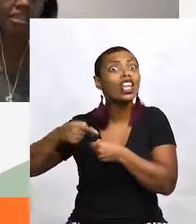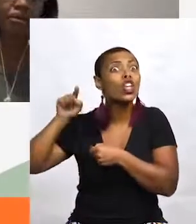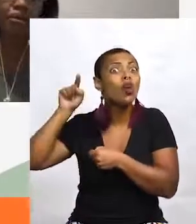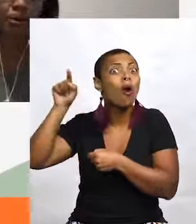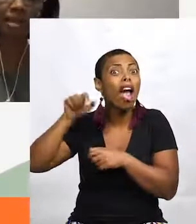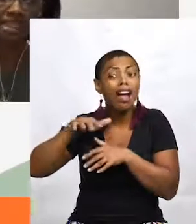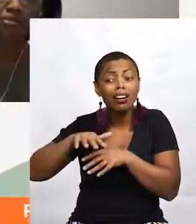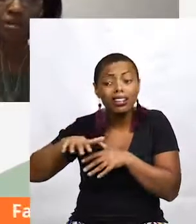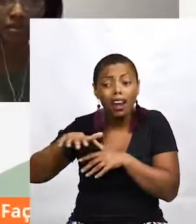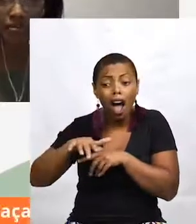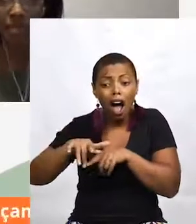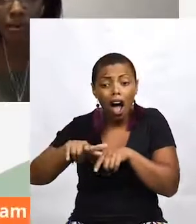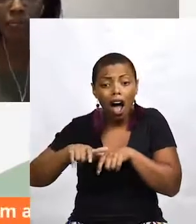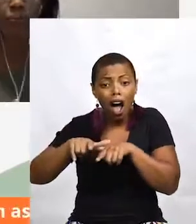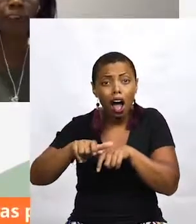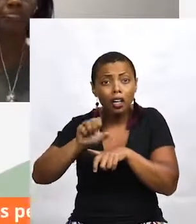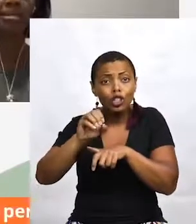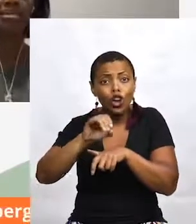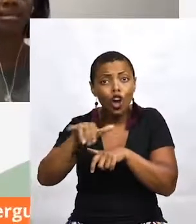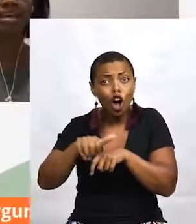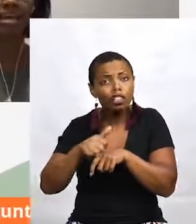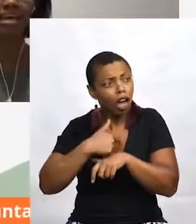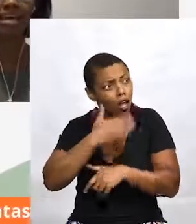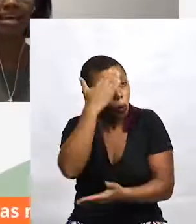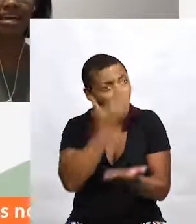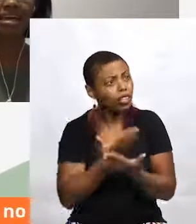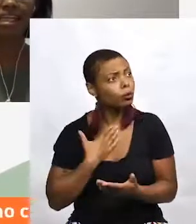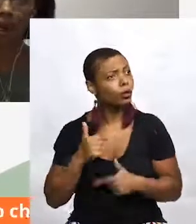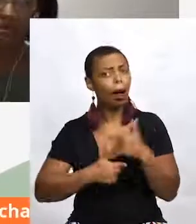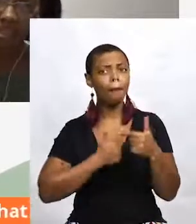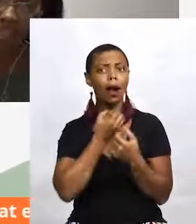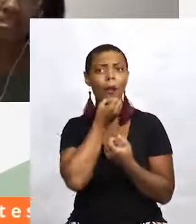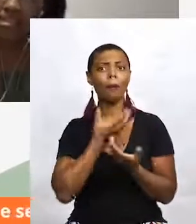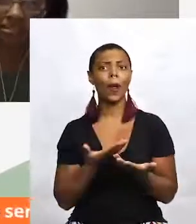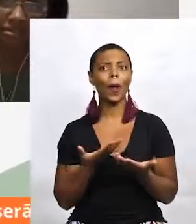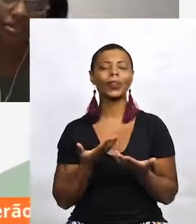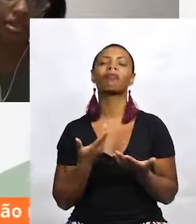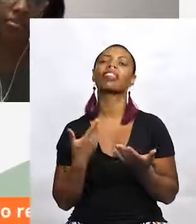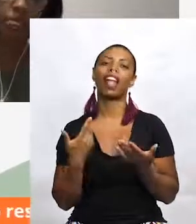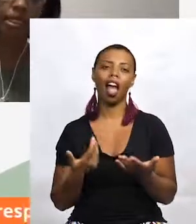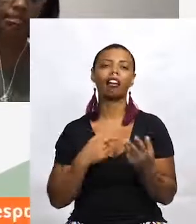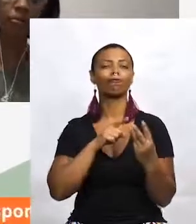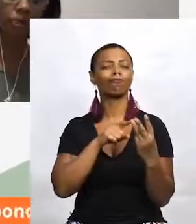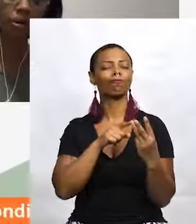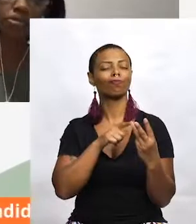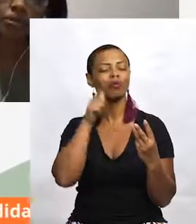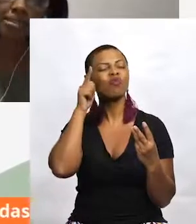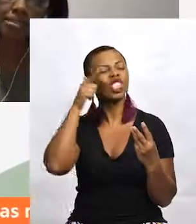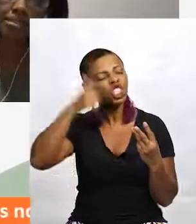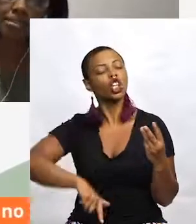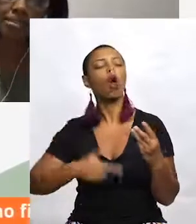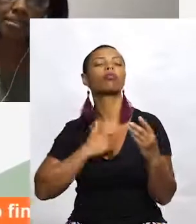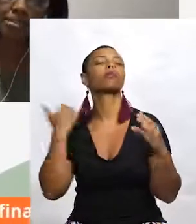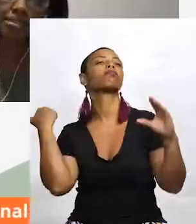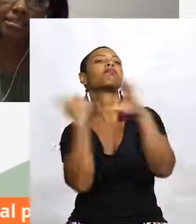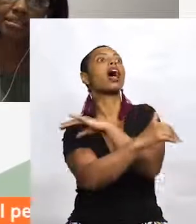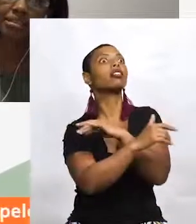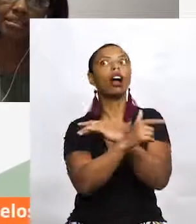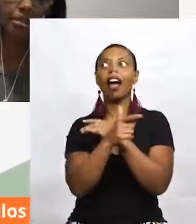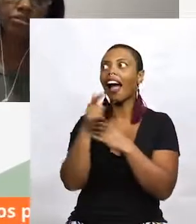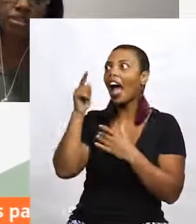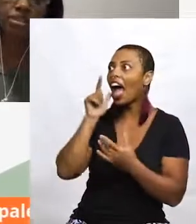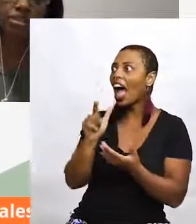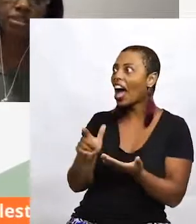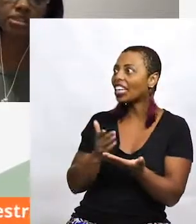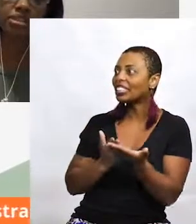soja. E eu acredito que o que eu faço é bom. Né? E aí eu mandei e esse ano deu certo. Então, quando